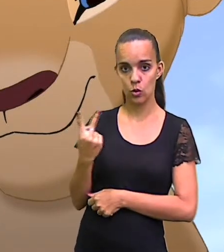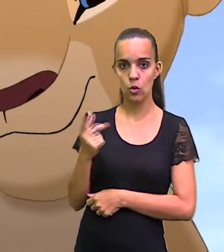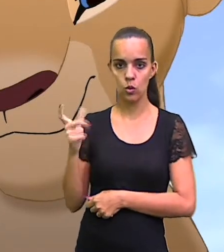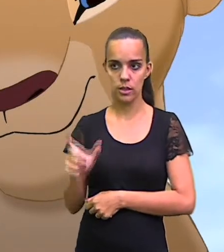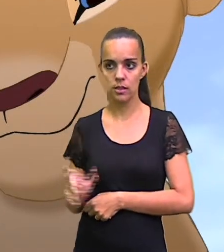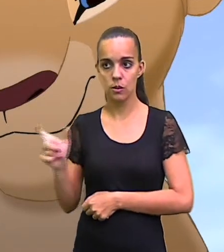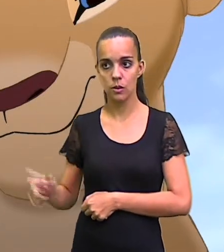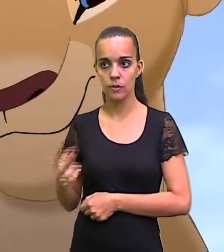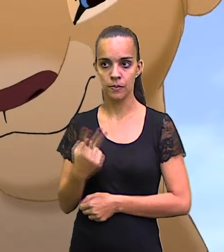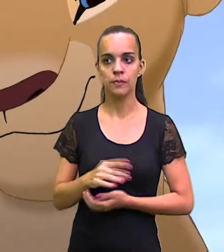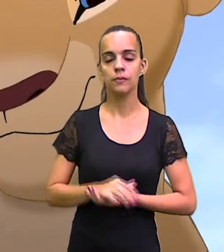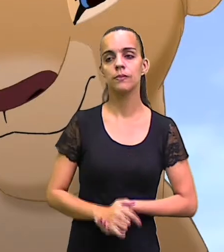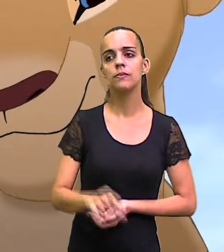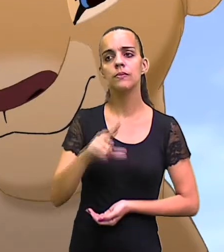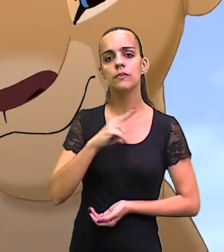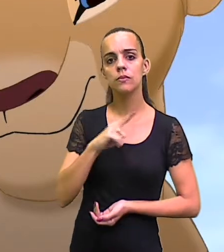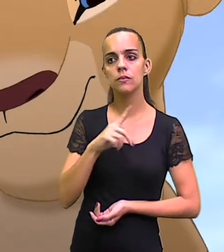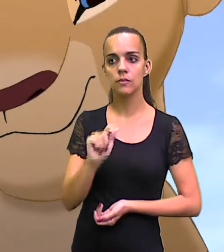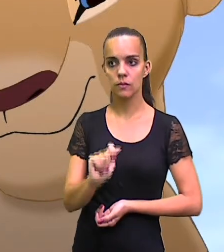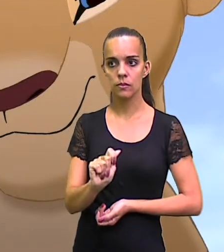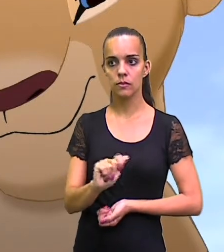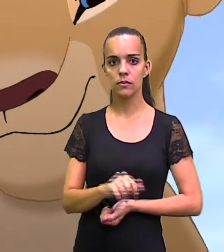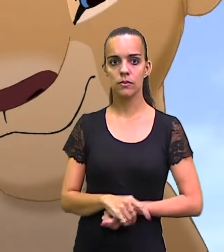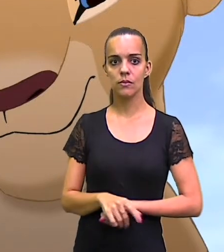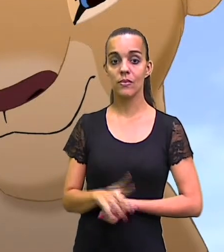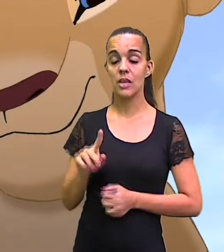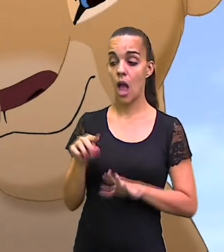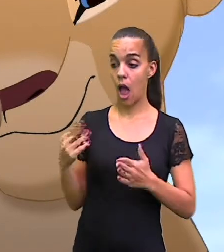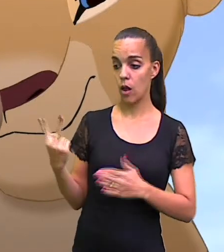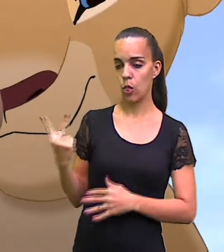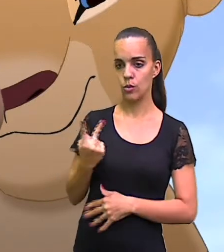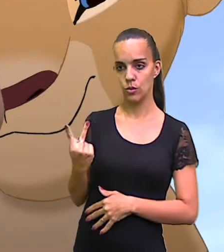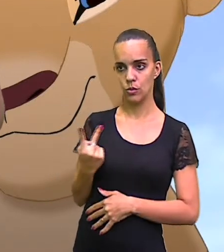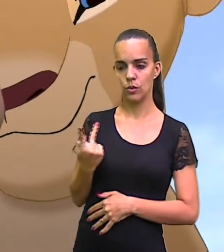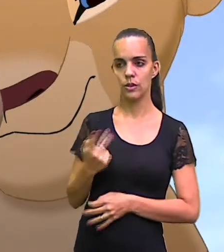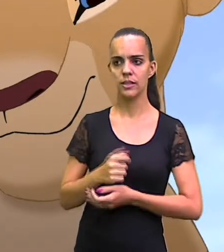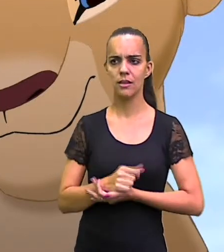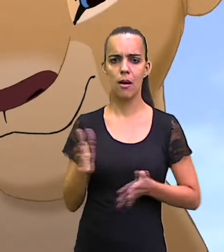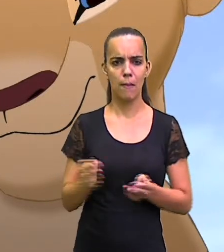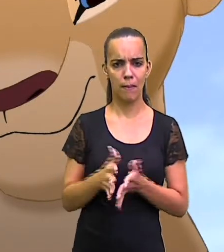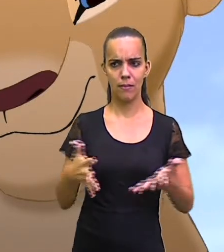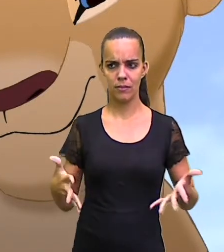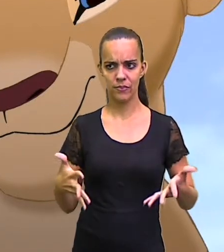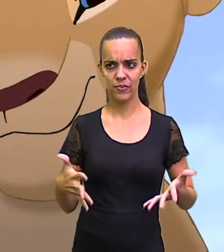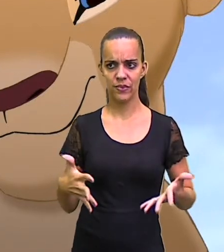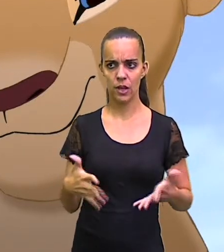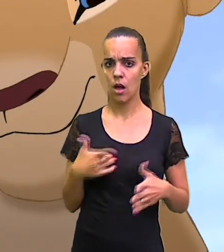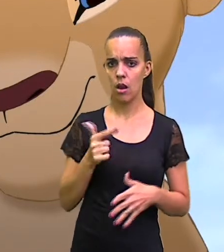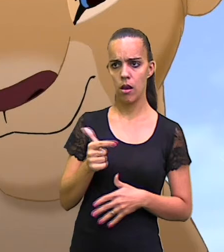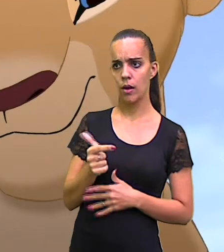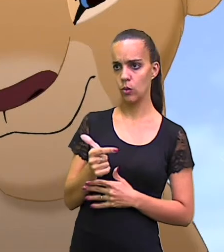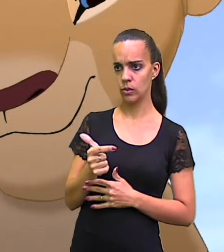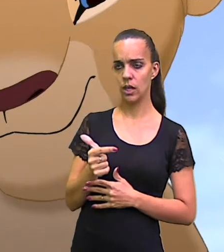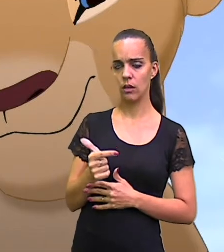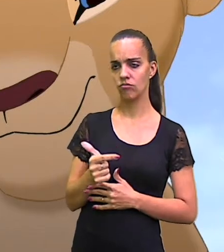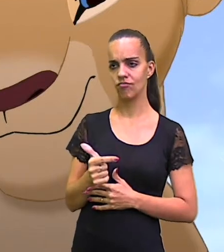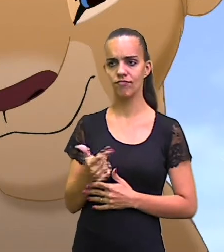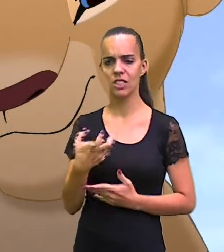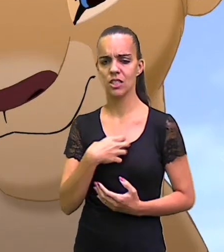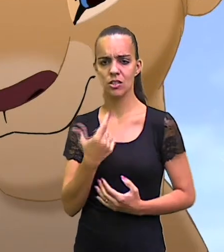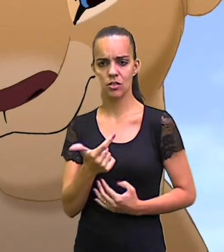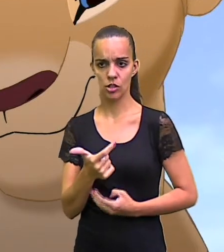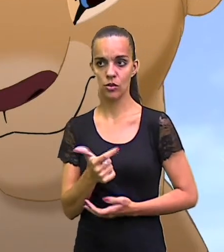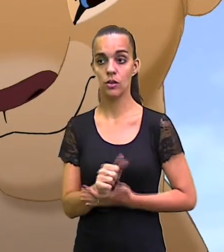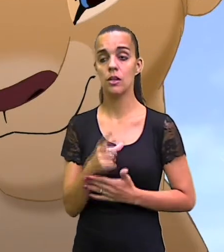coisa. Então, tem A. A nós dois é maravilhosa? Não, não faz sentido. Se não faz